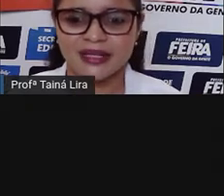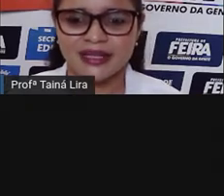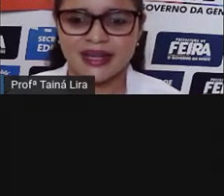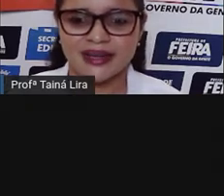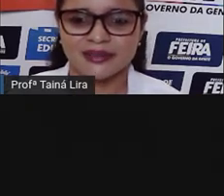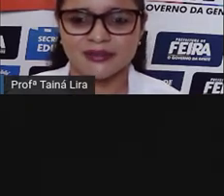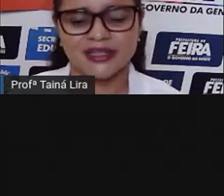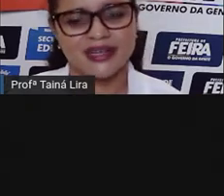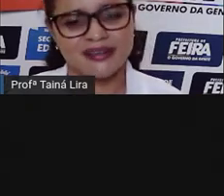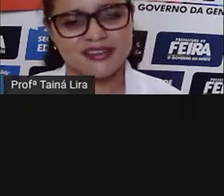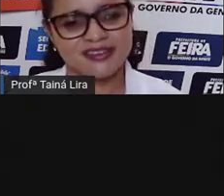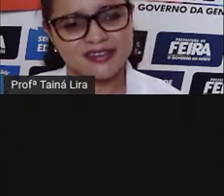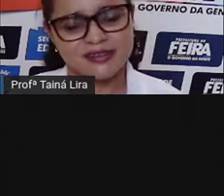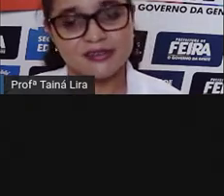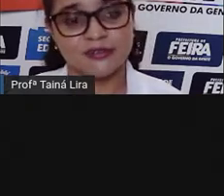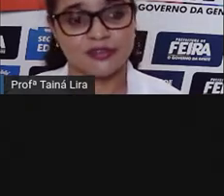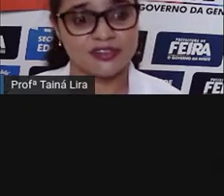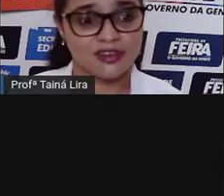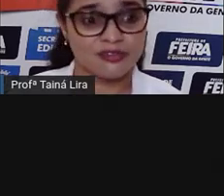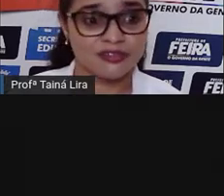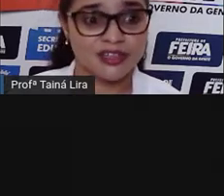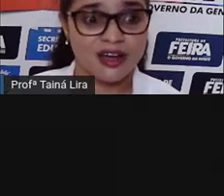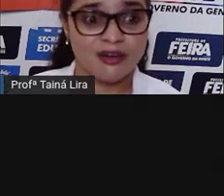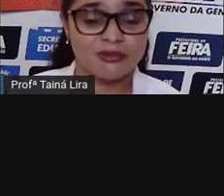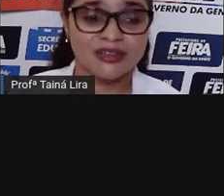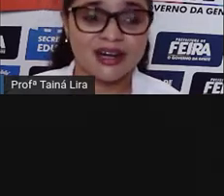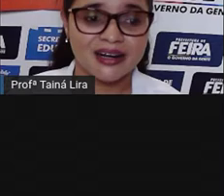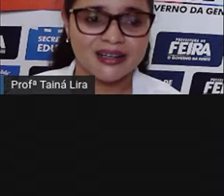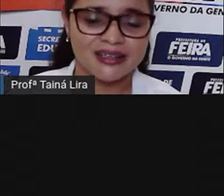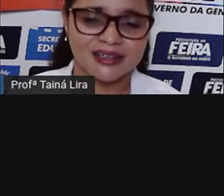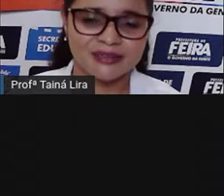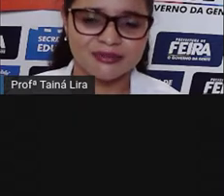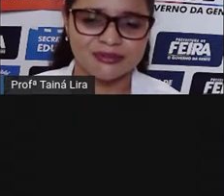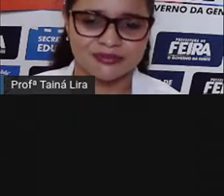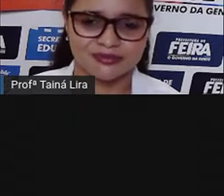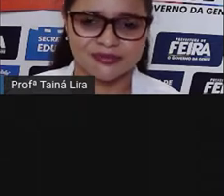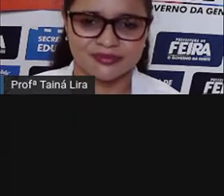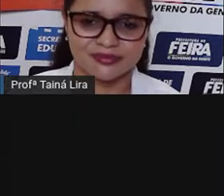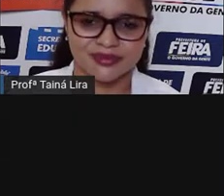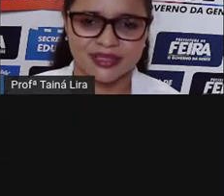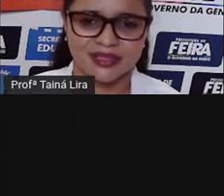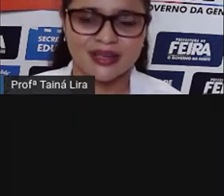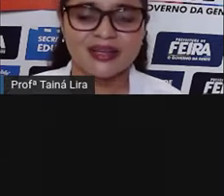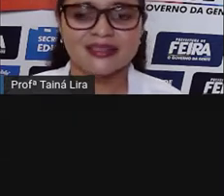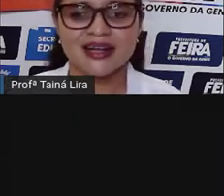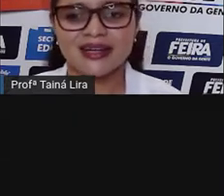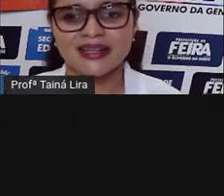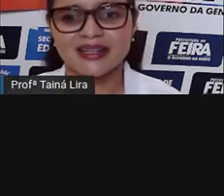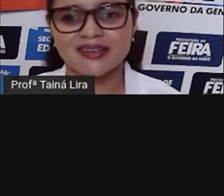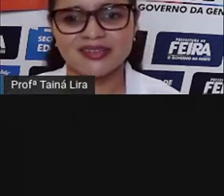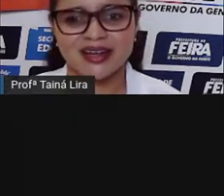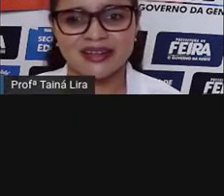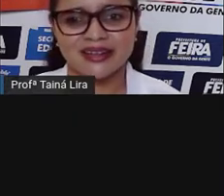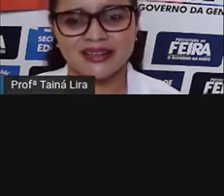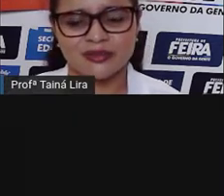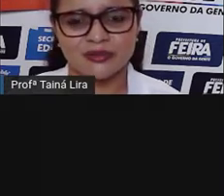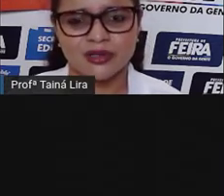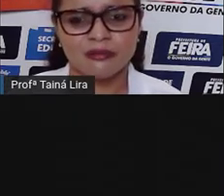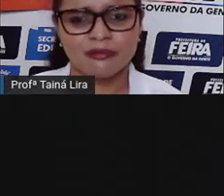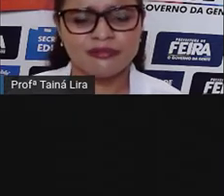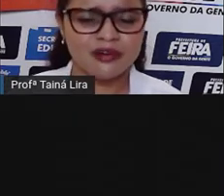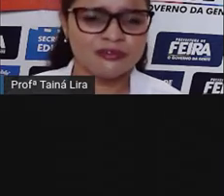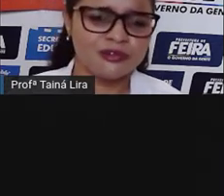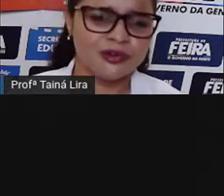e obrigado irei sim se você convidar o dragão o dragão